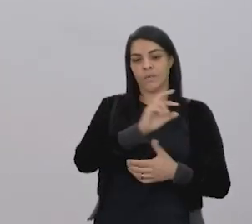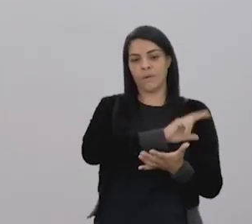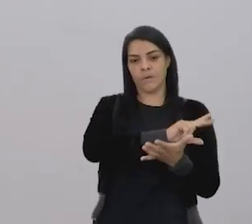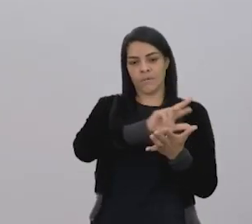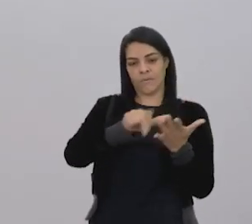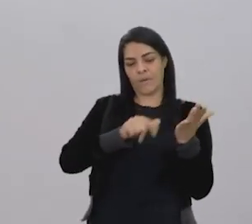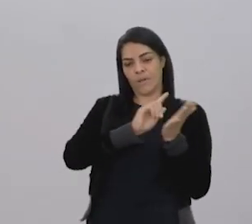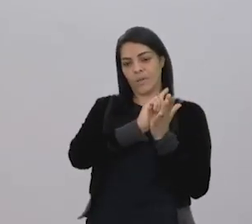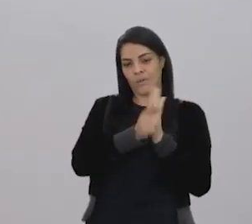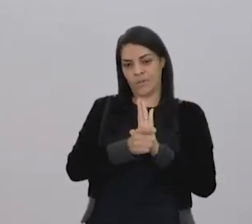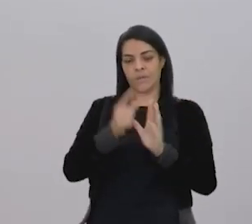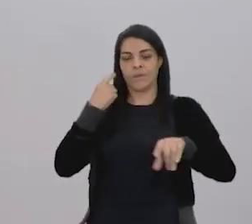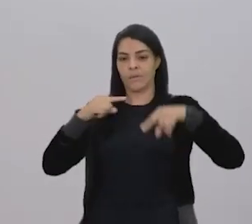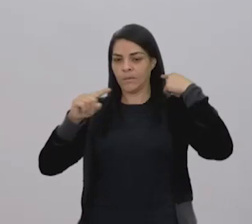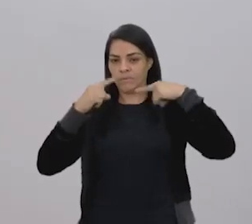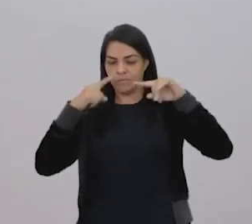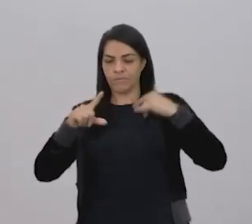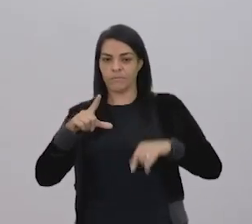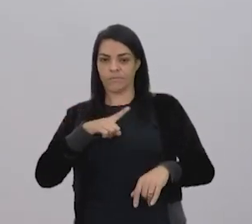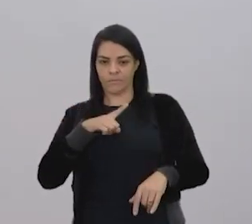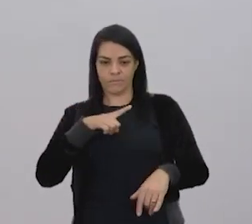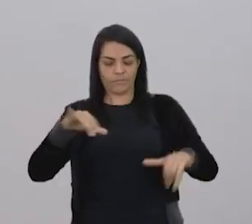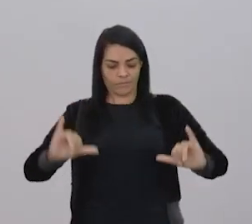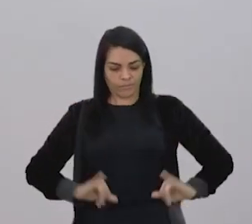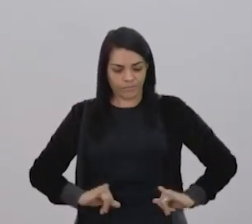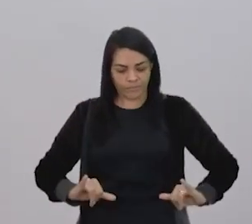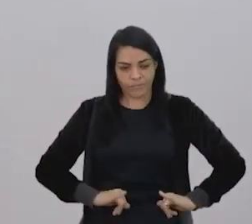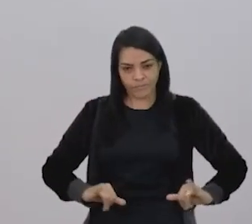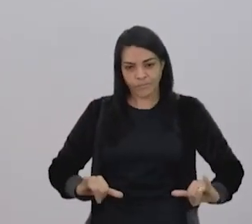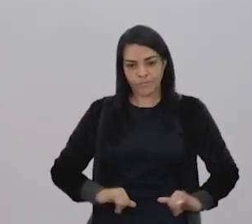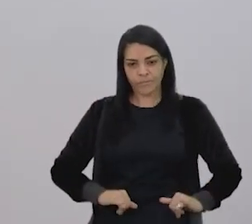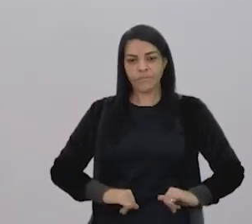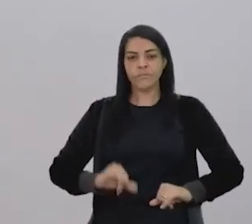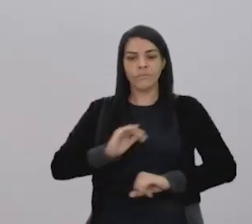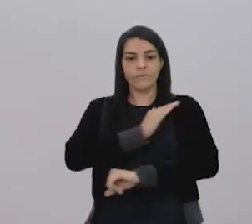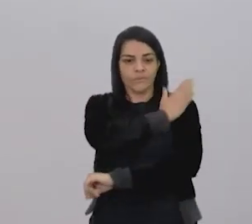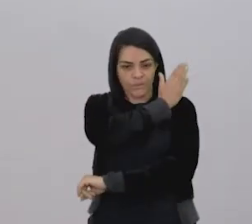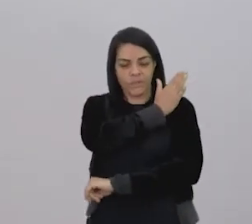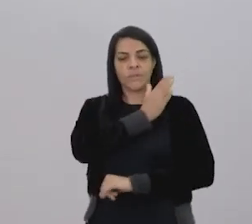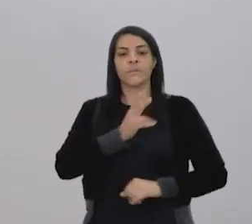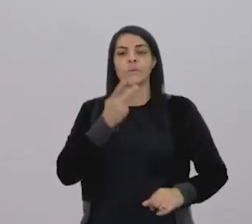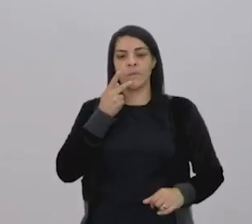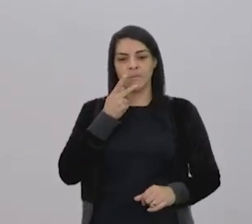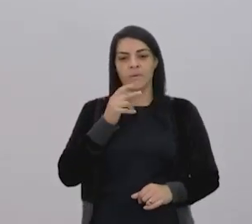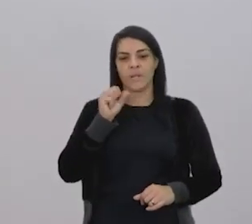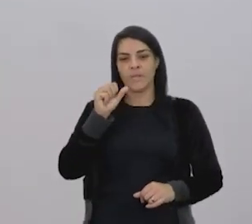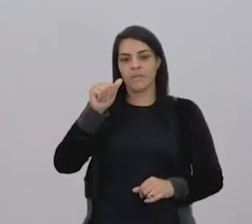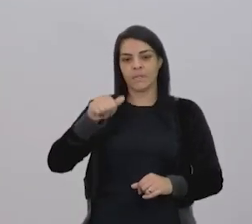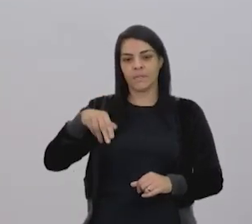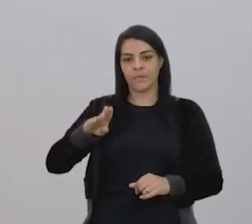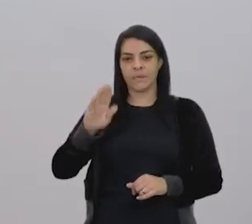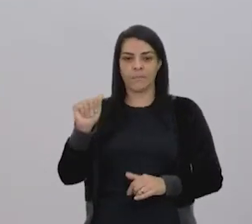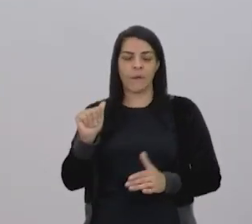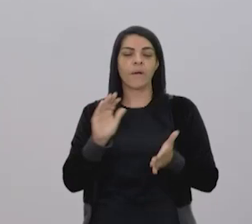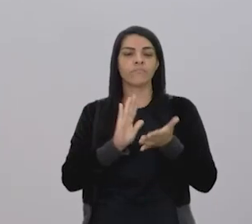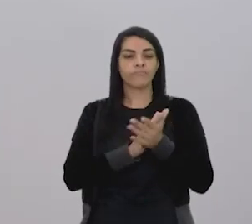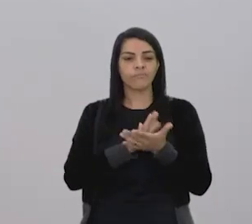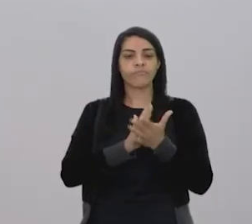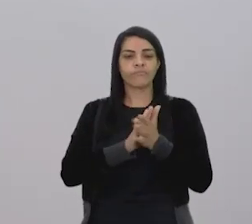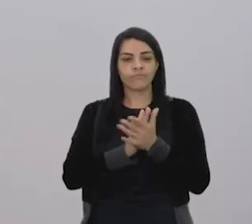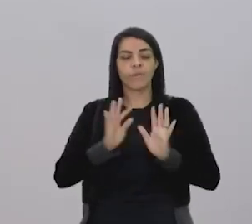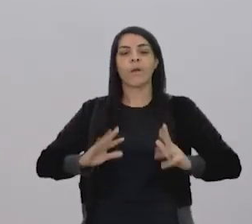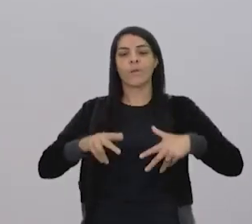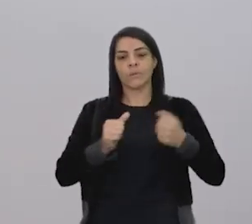gêneros musicais que sofreram preconceito, e a gente pode trazer aqui para o Brasil, falar do samba, todos estavam relacionados às comunidades